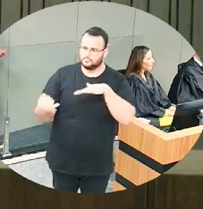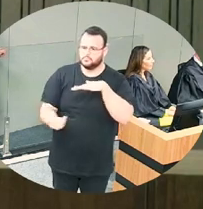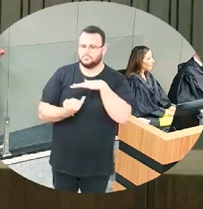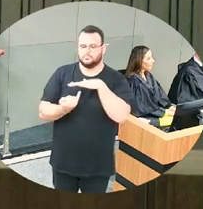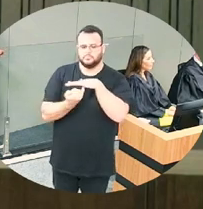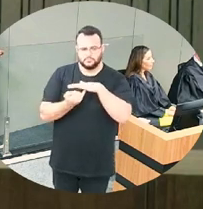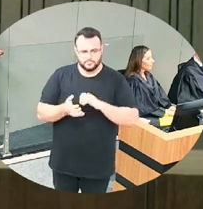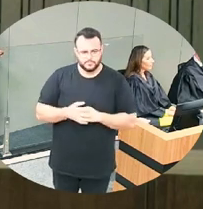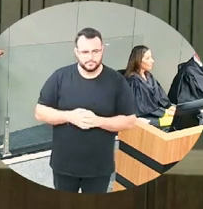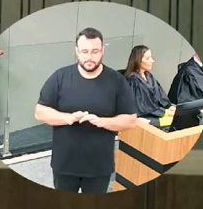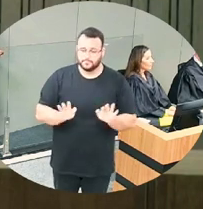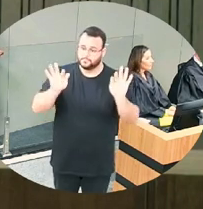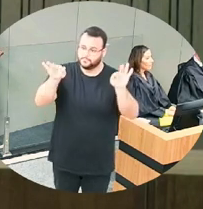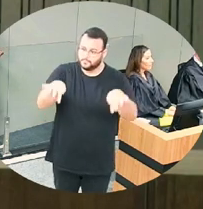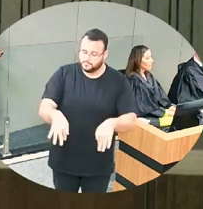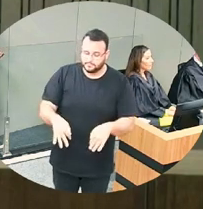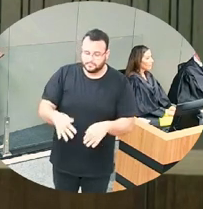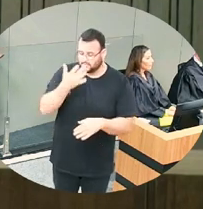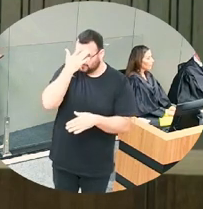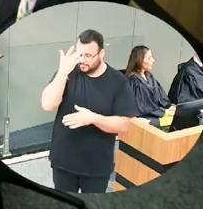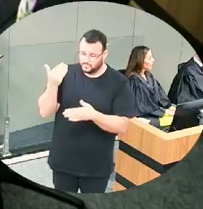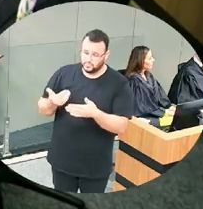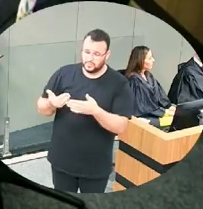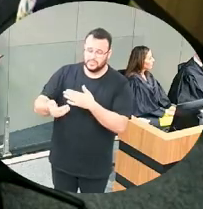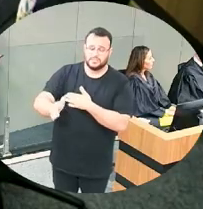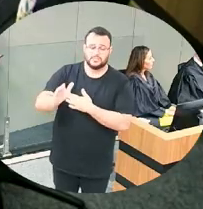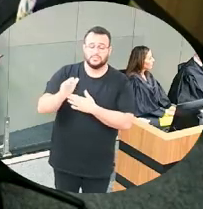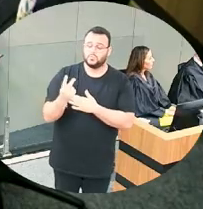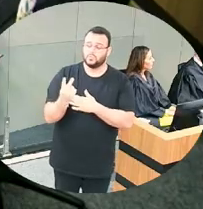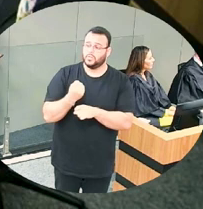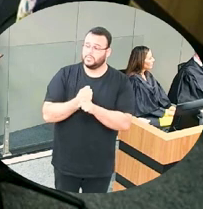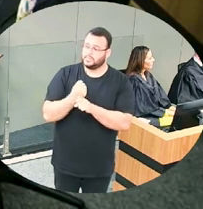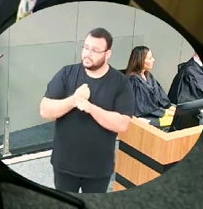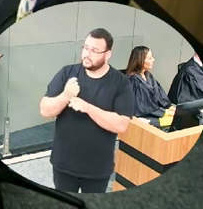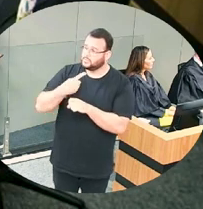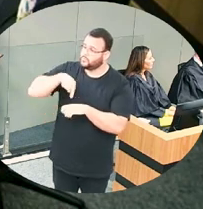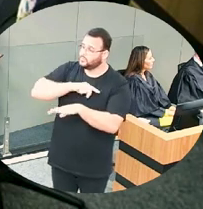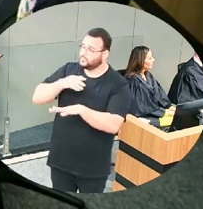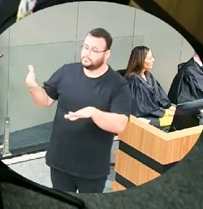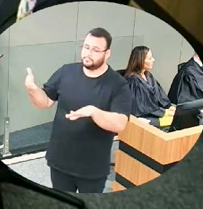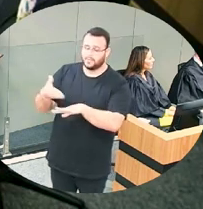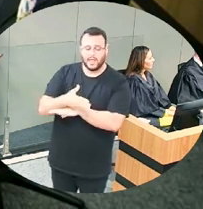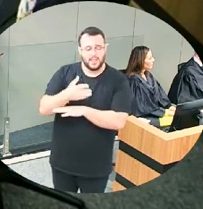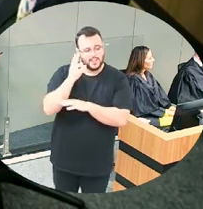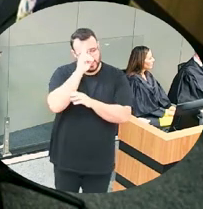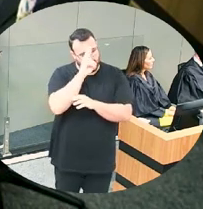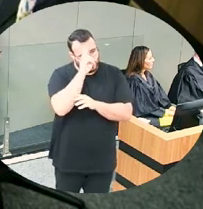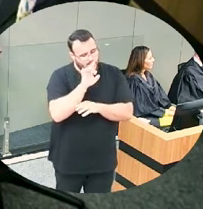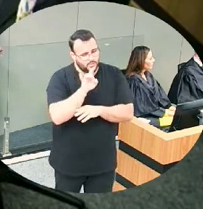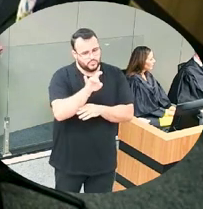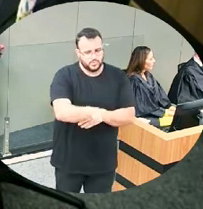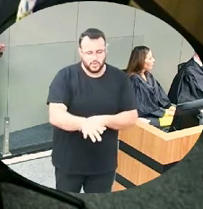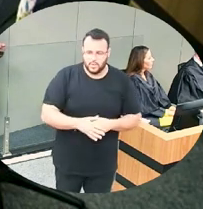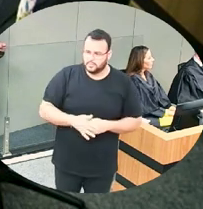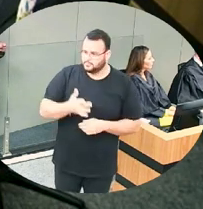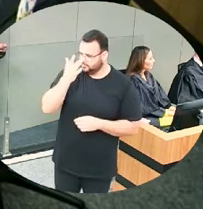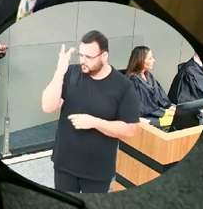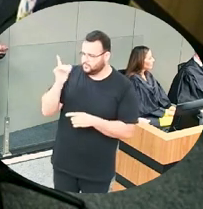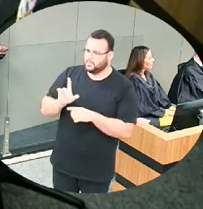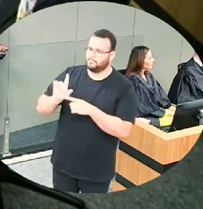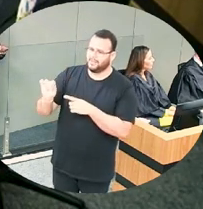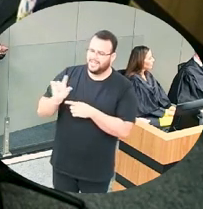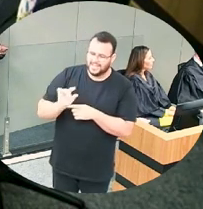instituição Afinal as pessoas passam daqui a 2 anos seremos parte da memória mas a instituição e sua